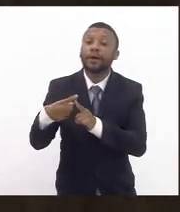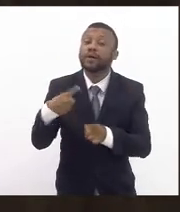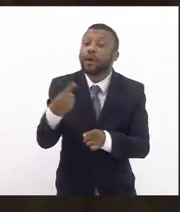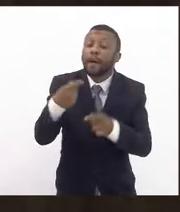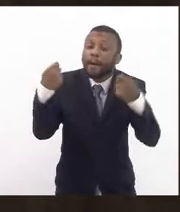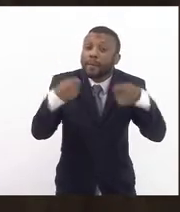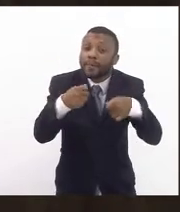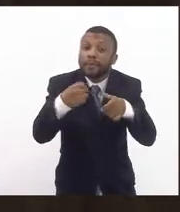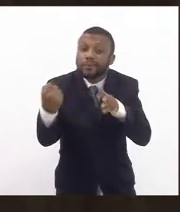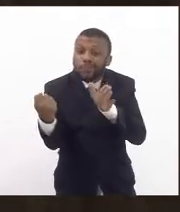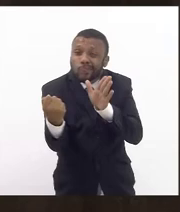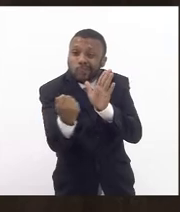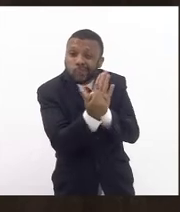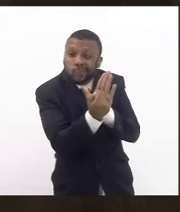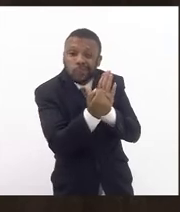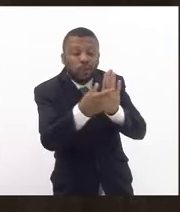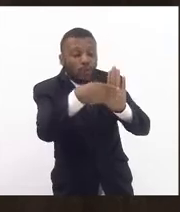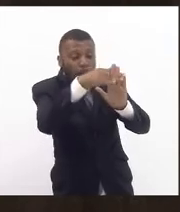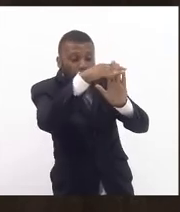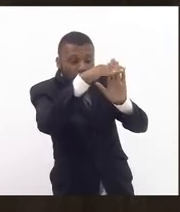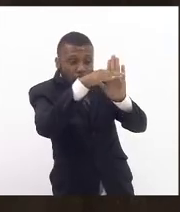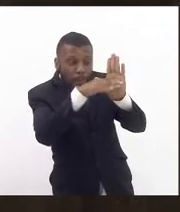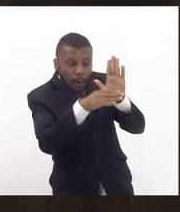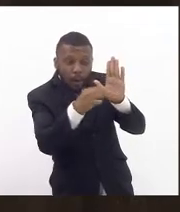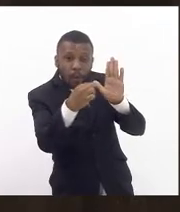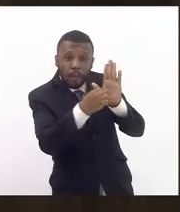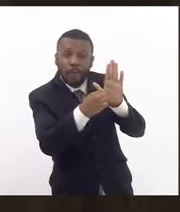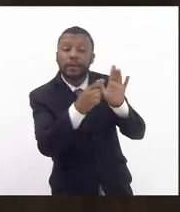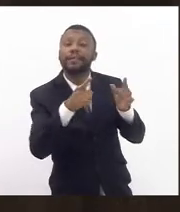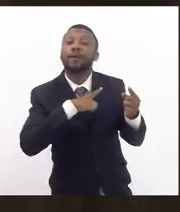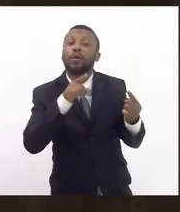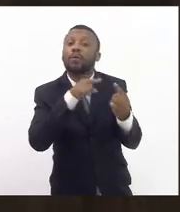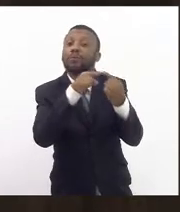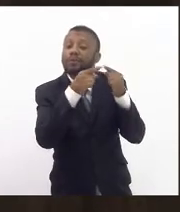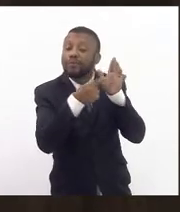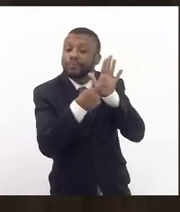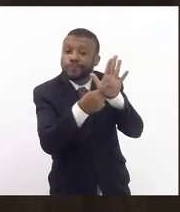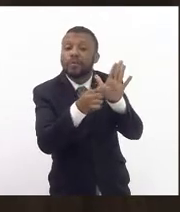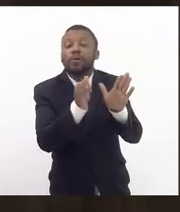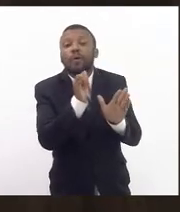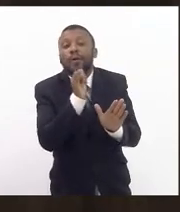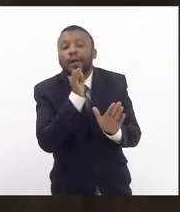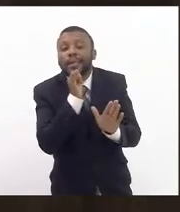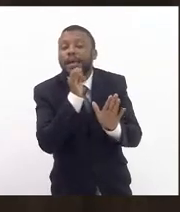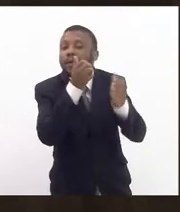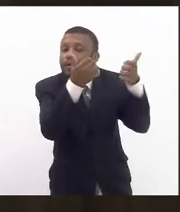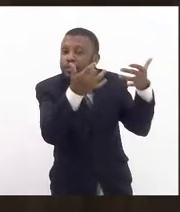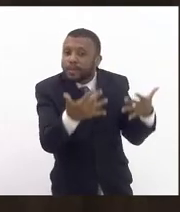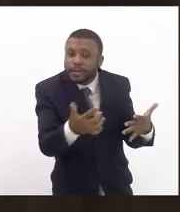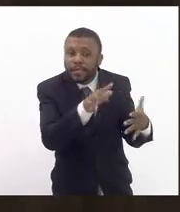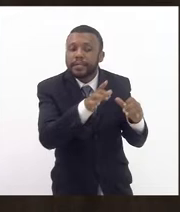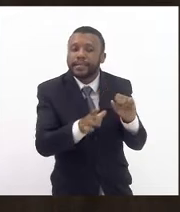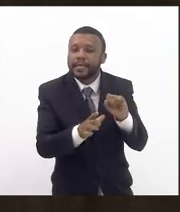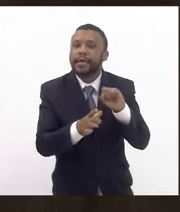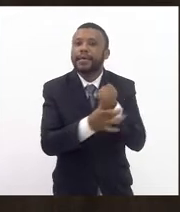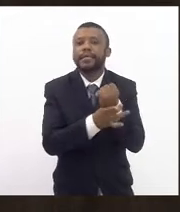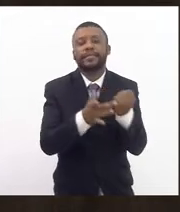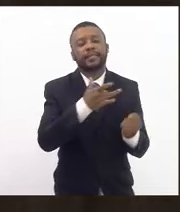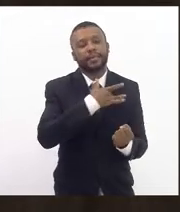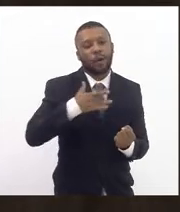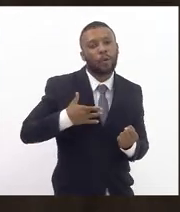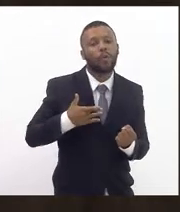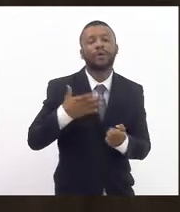rol exemplificativo. Esse sim garante saúde, esse sim garante